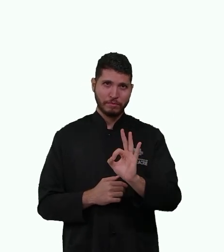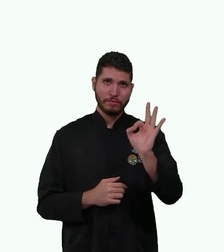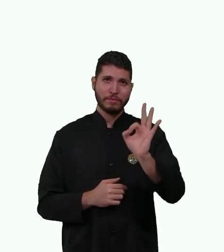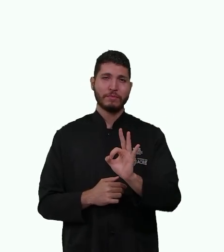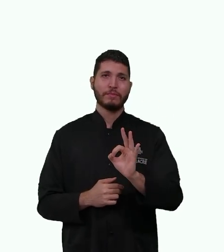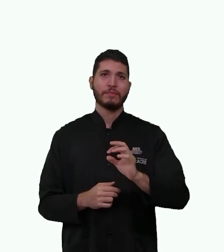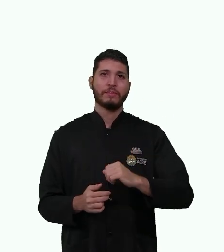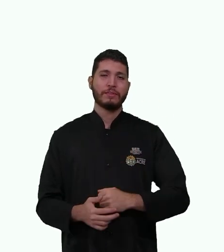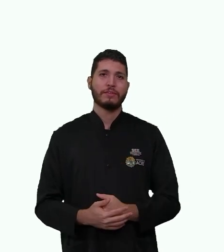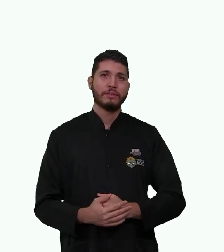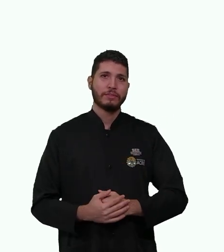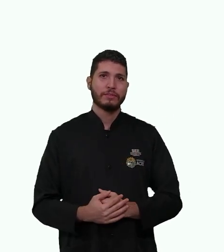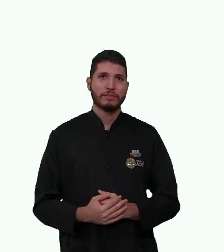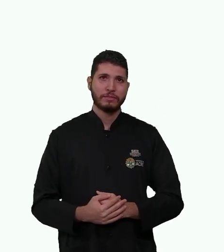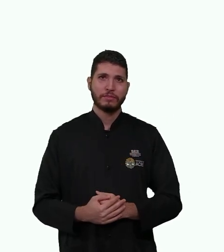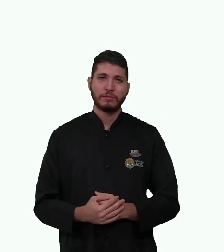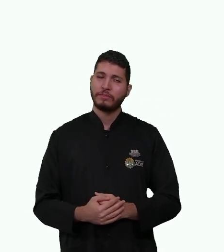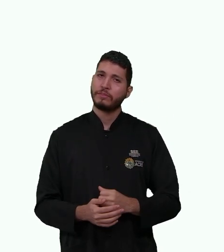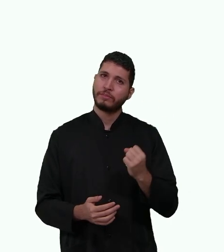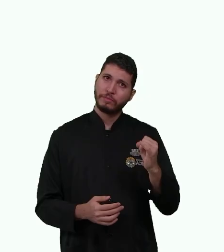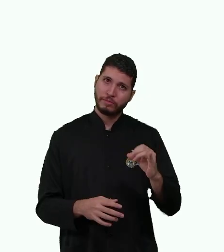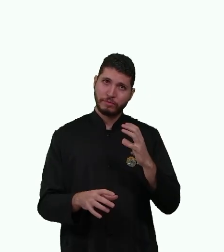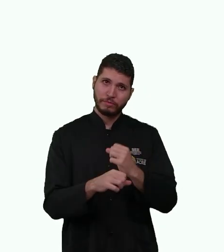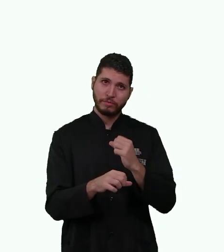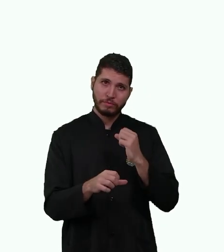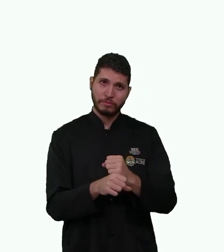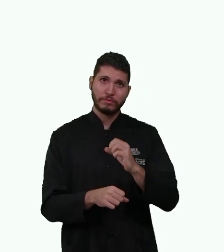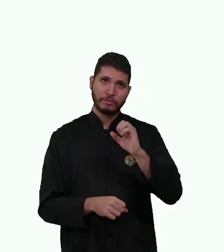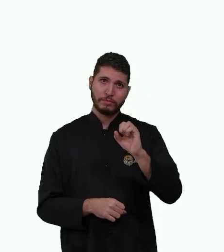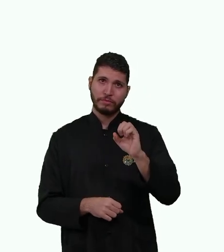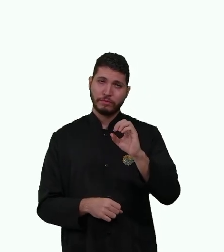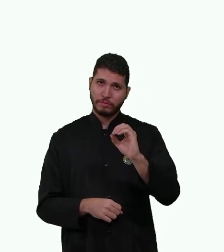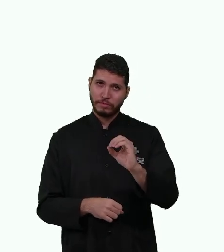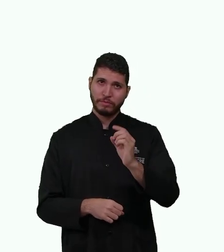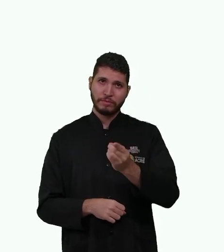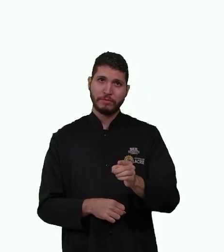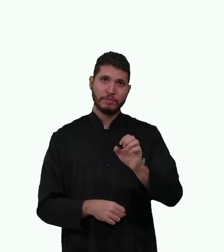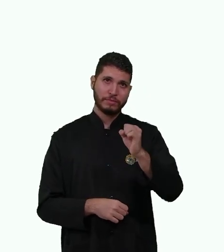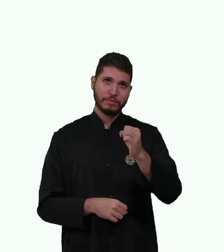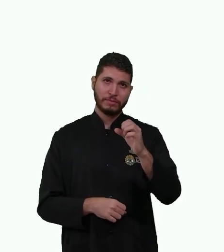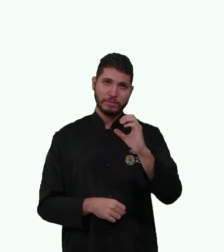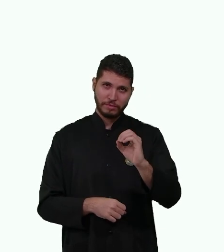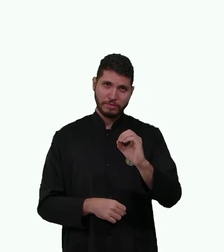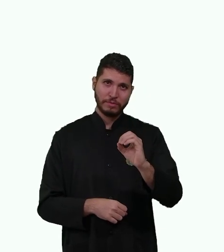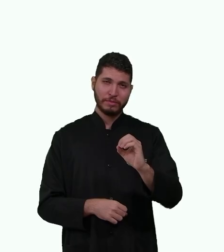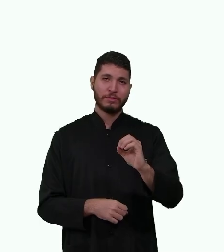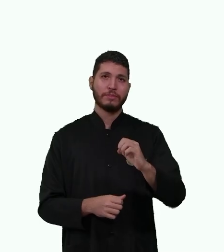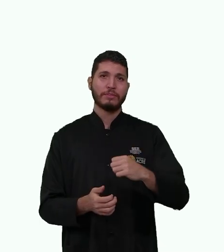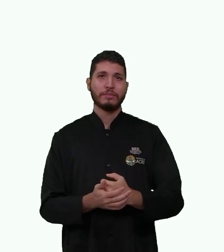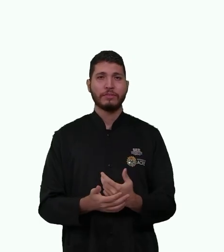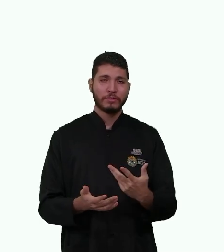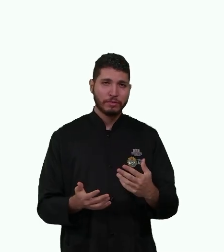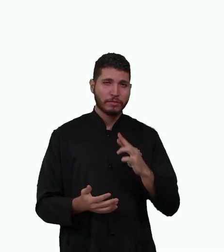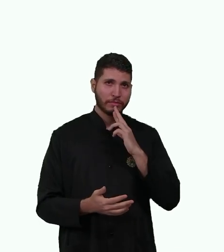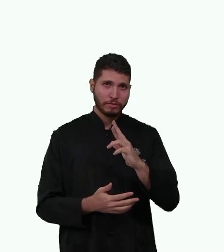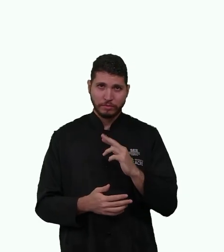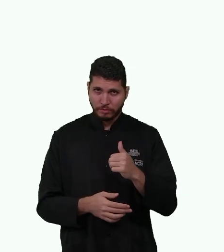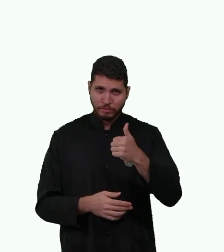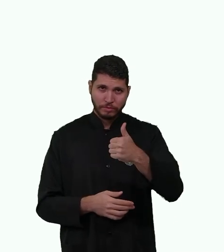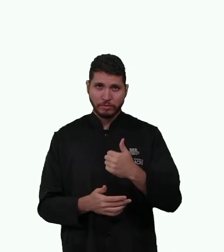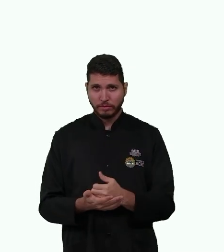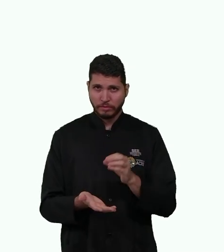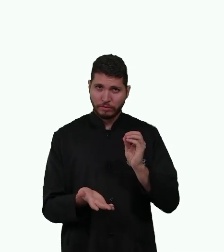para me chegar em 1, né? Se eu somar 0,80 com 0,20, isso vai dar 1. Então, o que falta